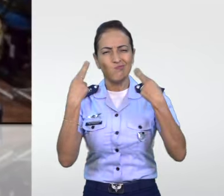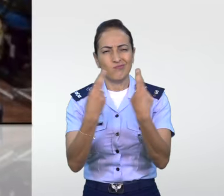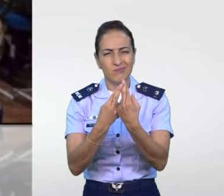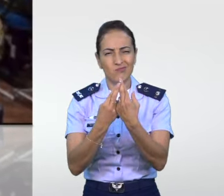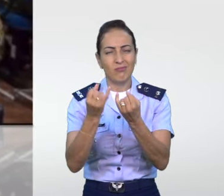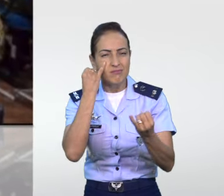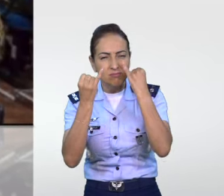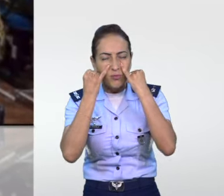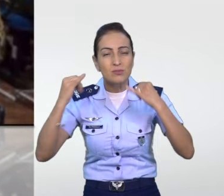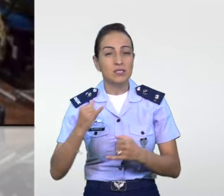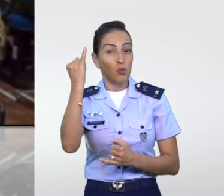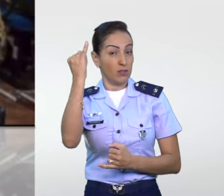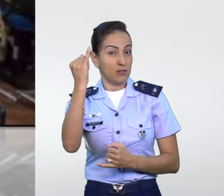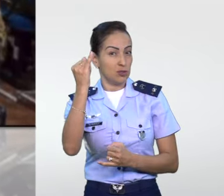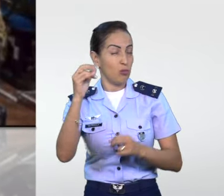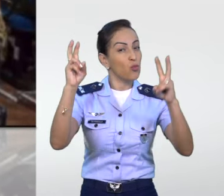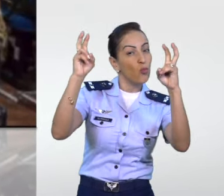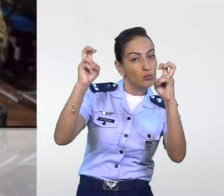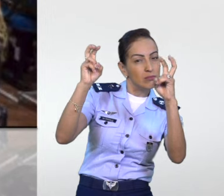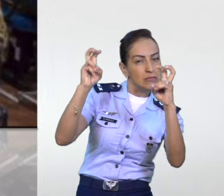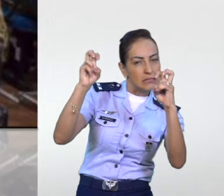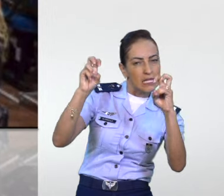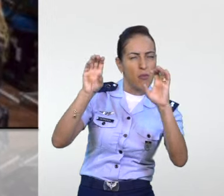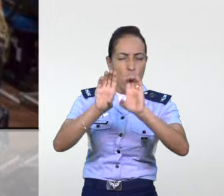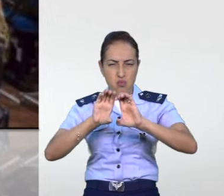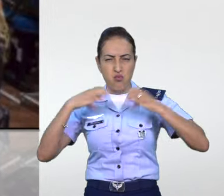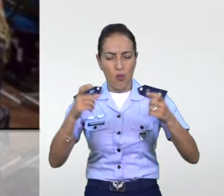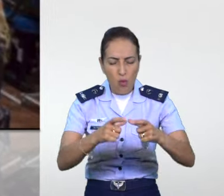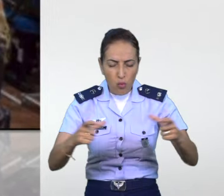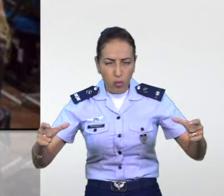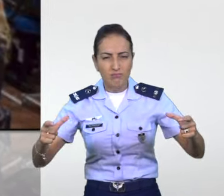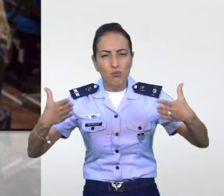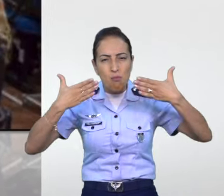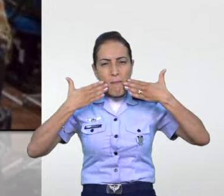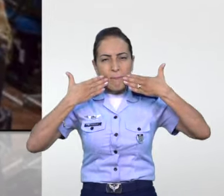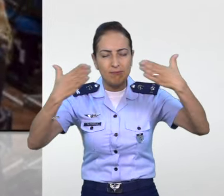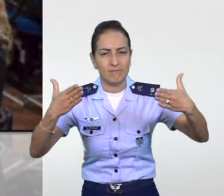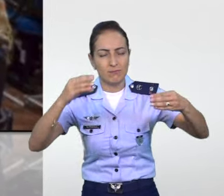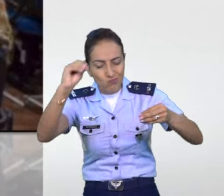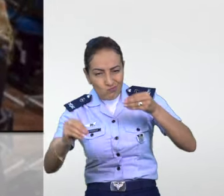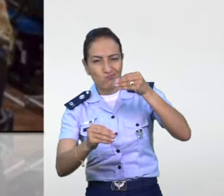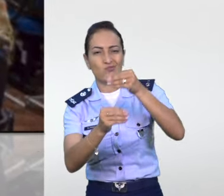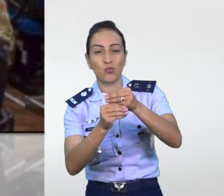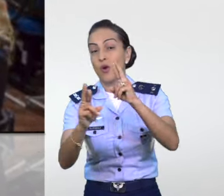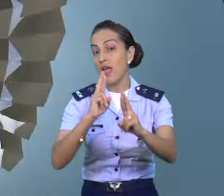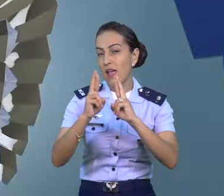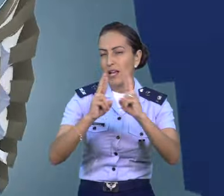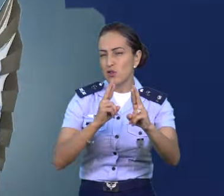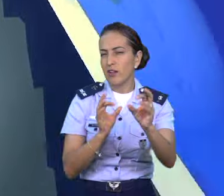introduzir as informações essenciais sobre a CruzEx, que irá abordar uma ampla gama de cenários de alta